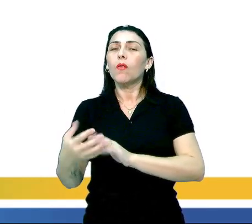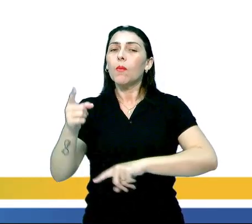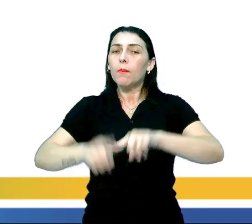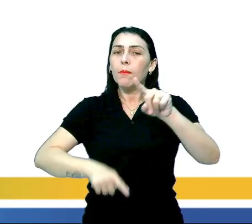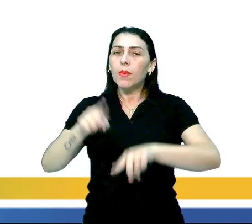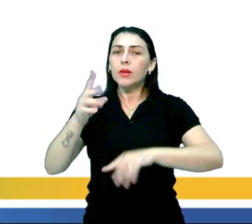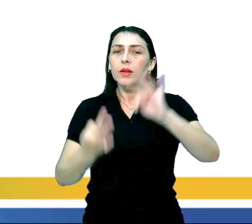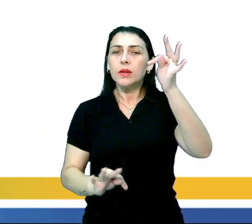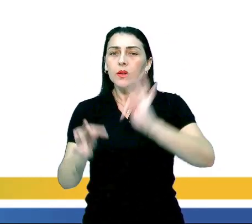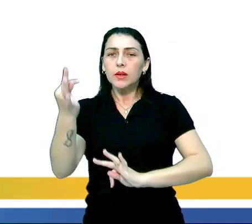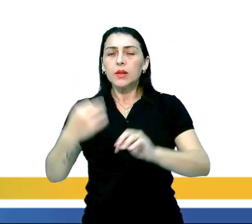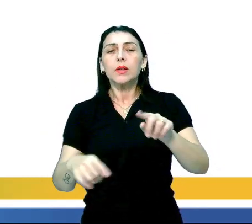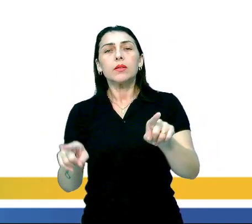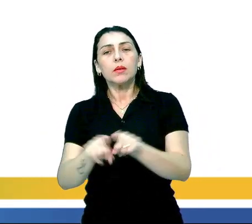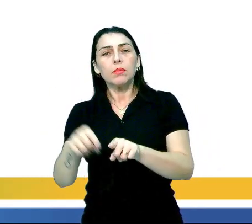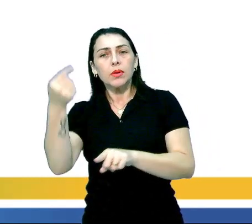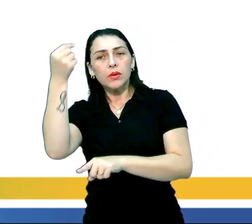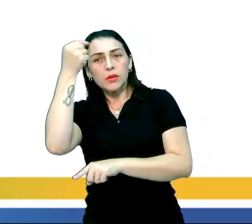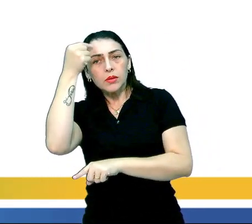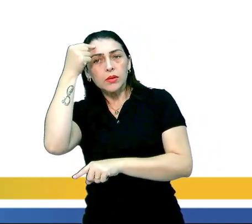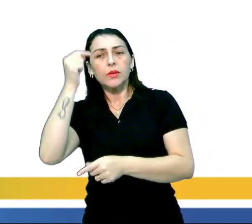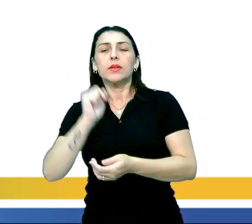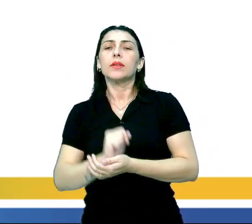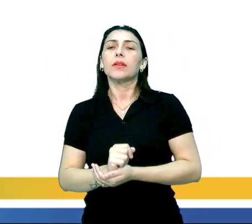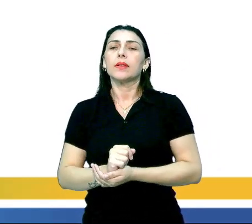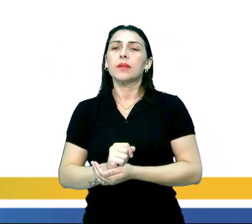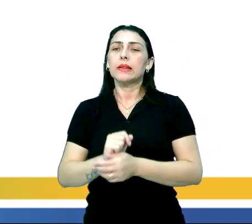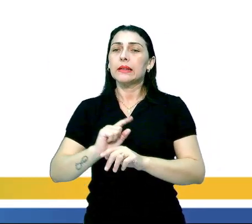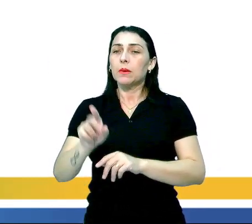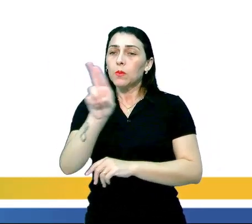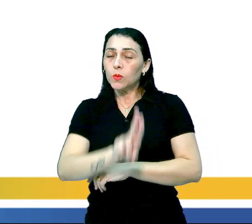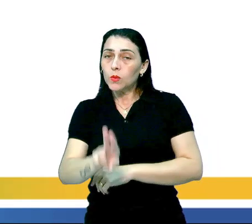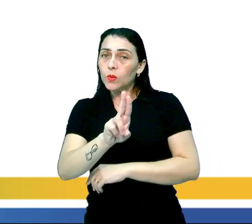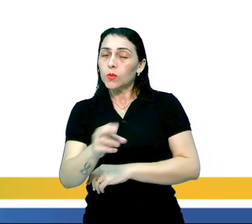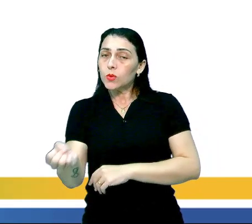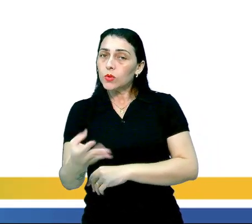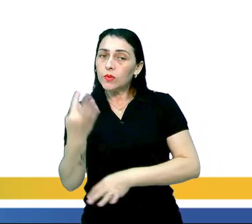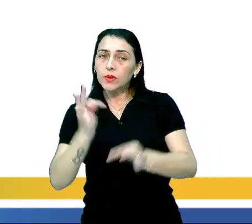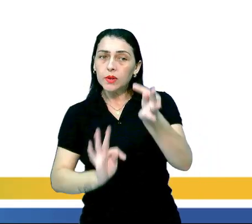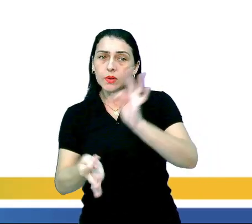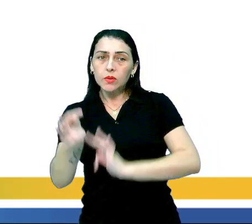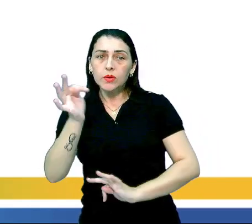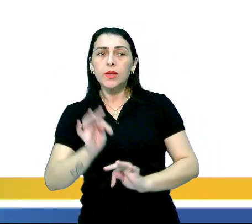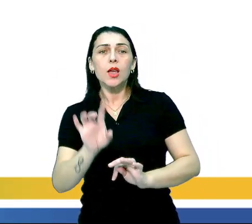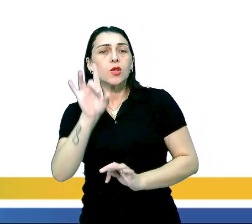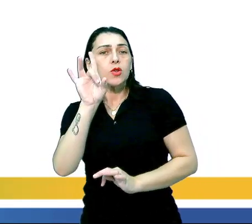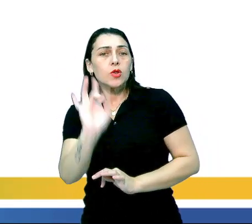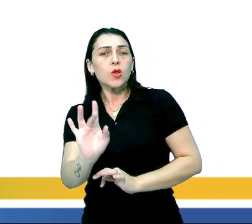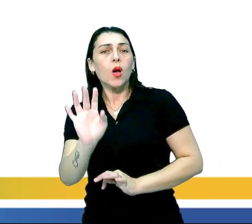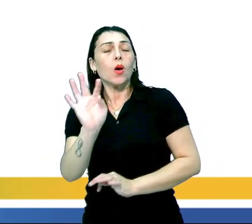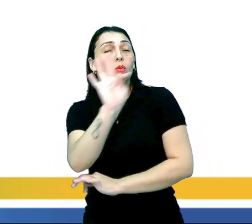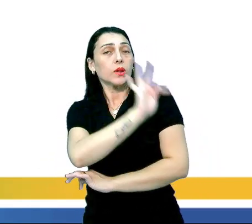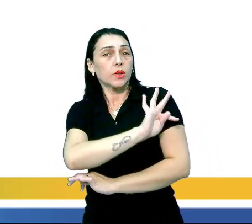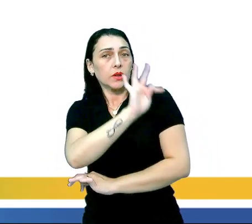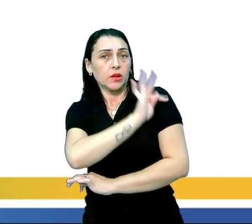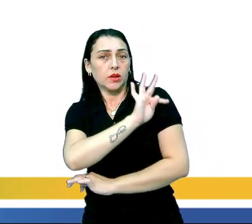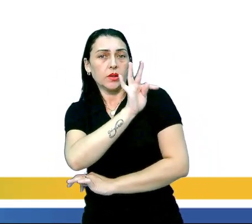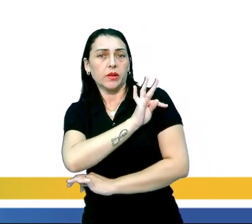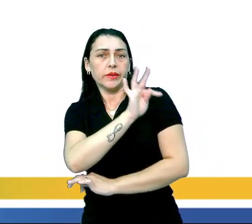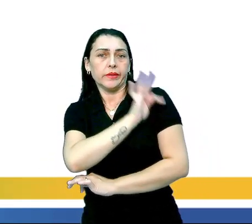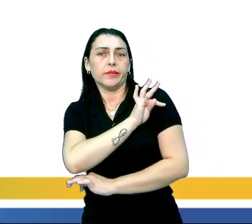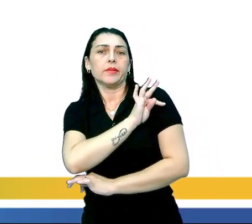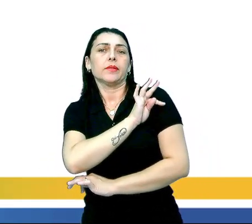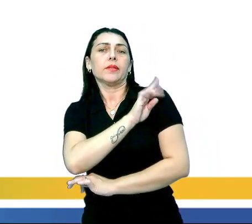modernização tecnológica e a racionalização. Nem sempre o uso de novas tecnologias é apenas um